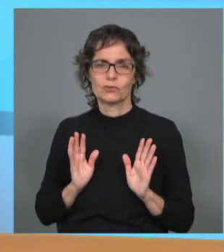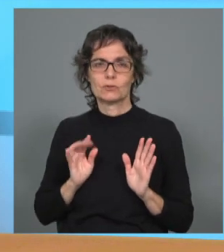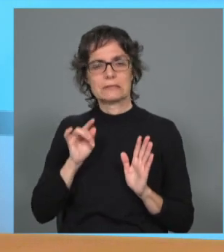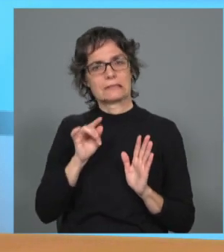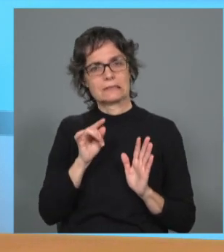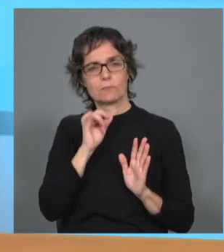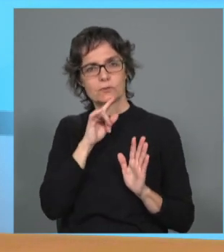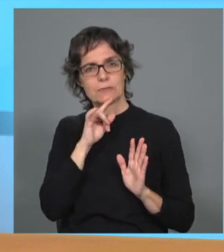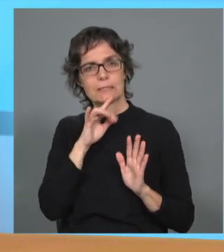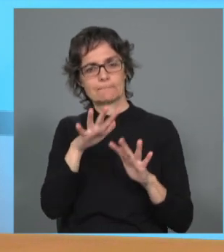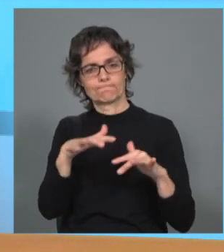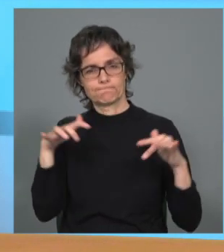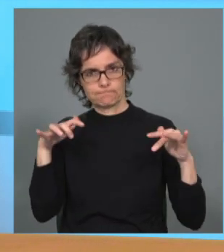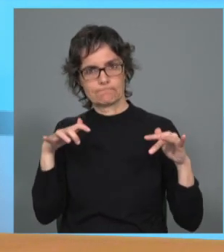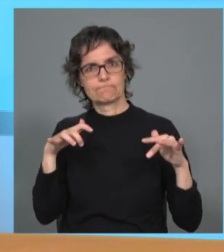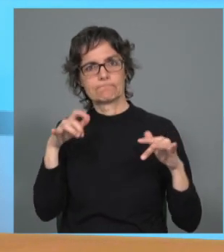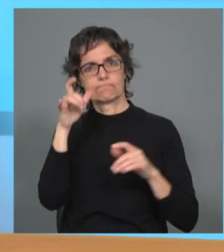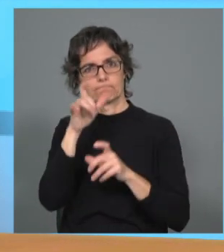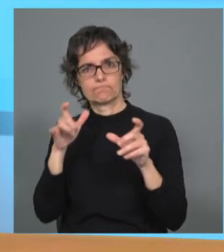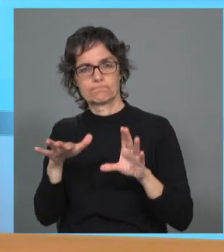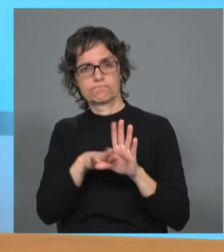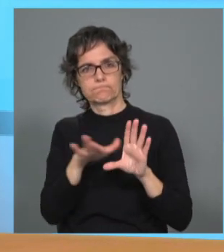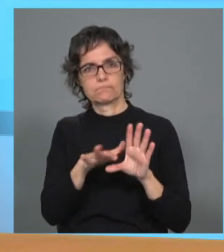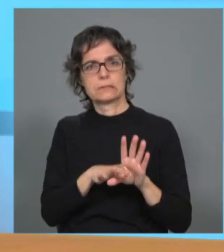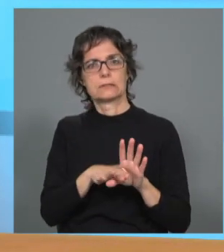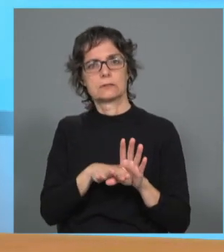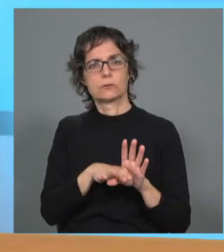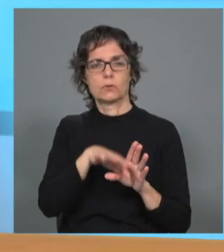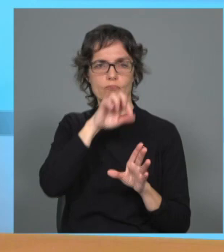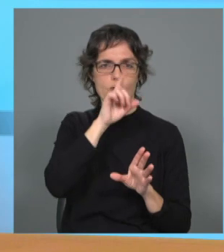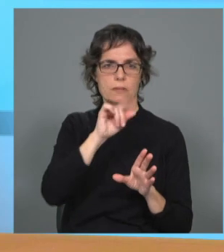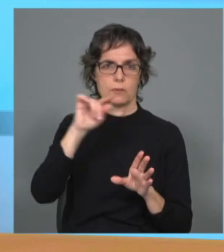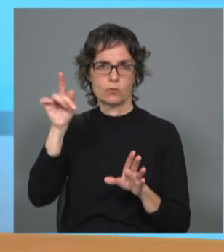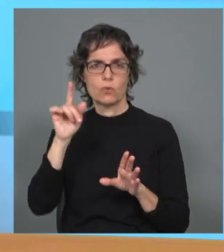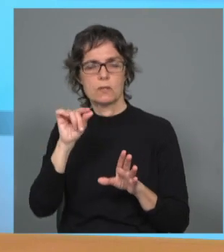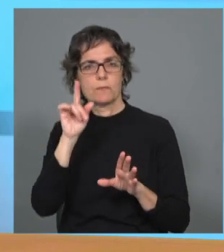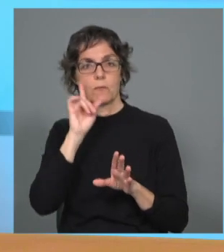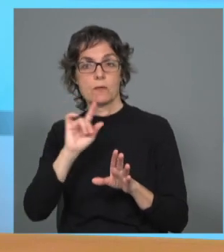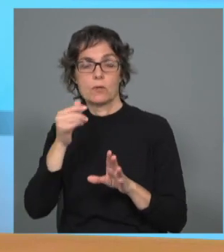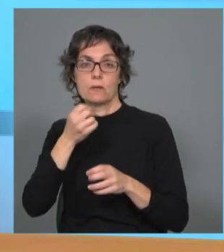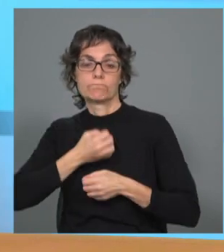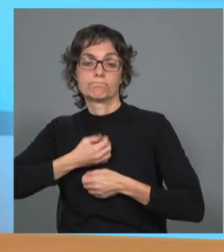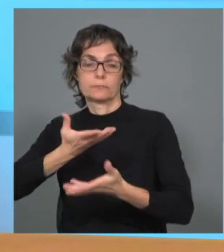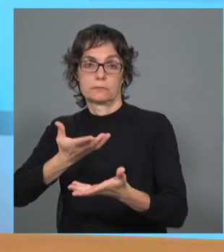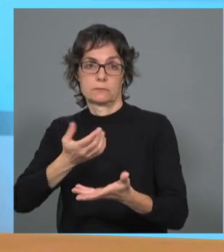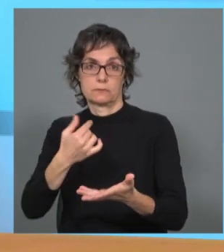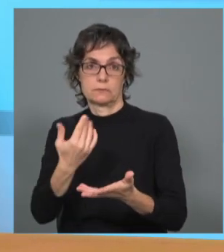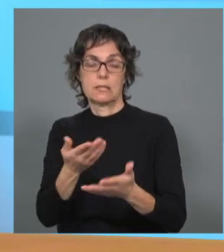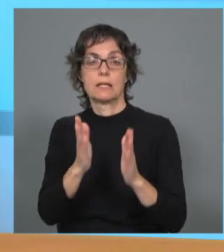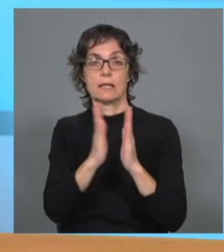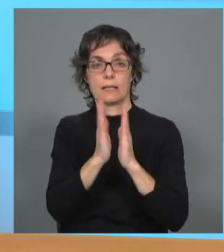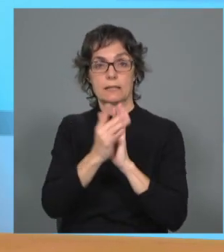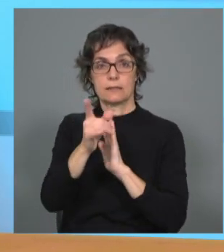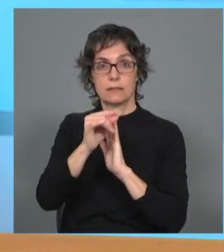dar oportunidade, por um lado, às mulheres para se manifestarem e, por outro lado, enfim, a toda a Igreja fazermos